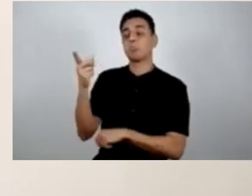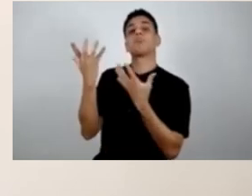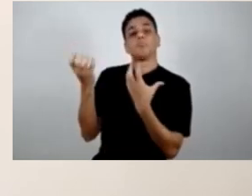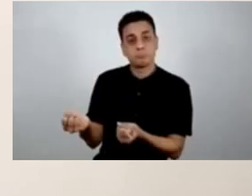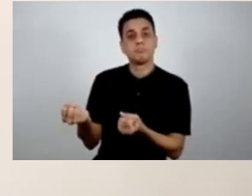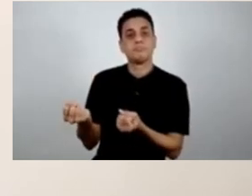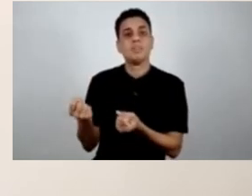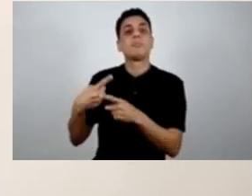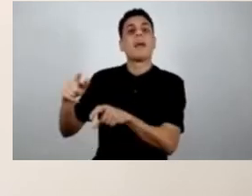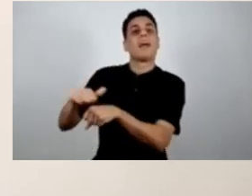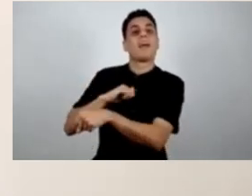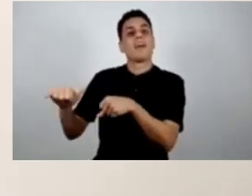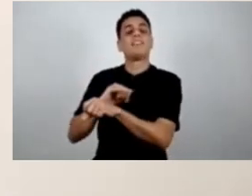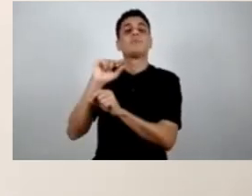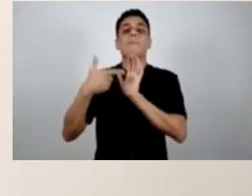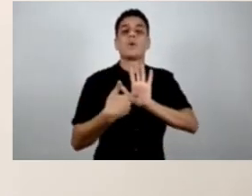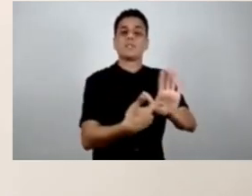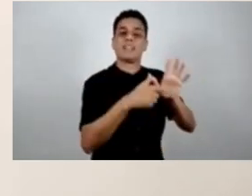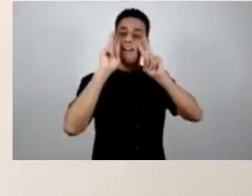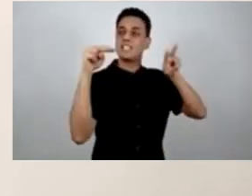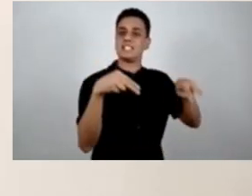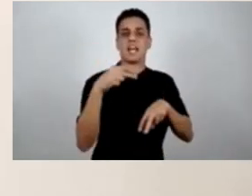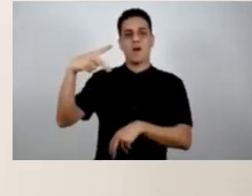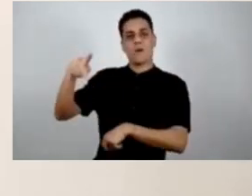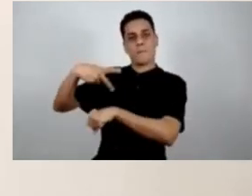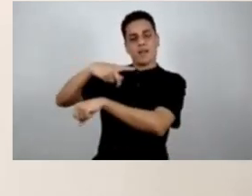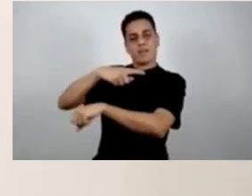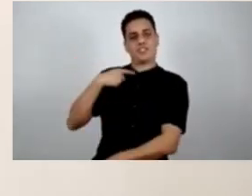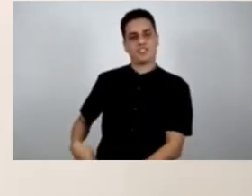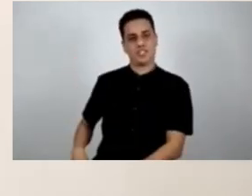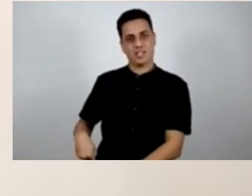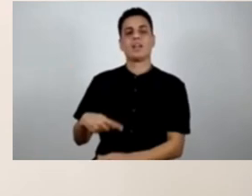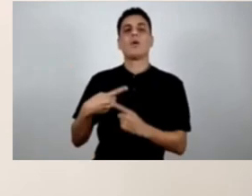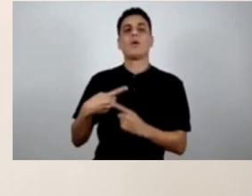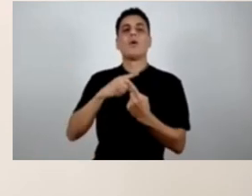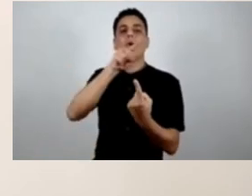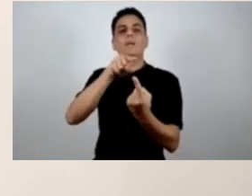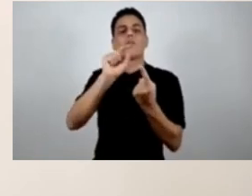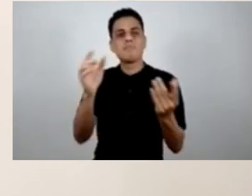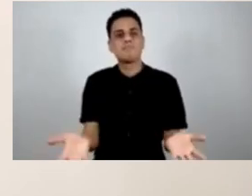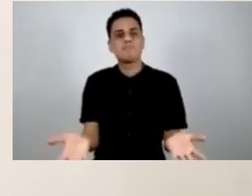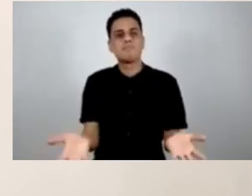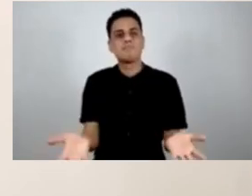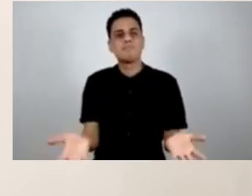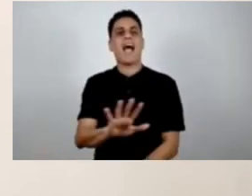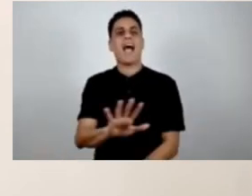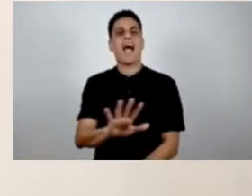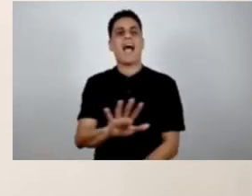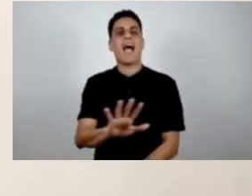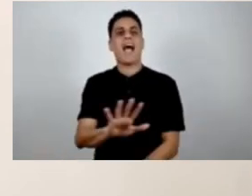né, de uma maneira muito inteligente, para uma promoção da imagem. Né? E uma promoção da imagem de uma